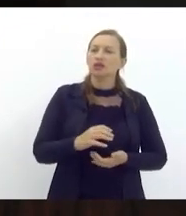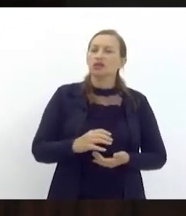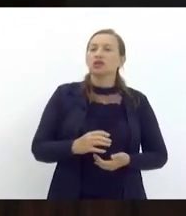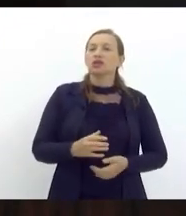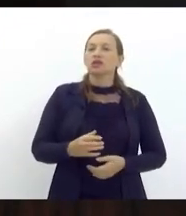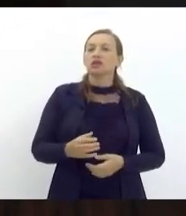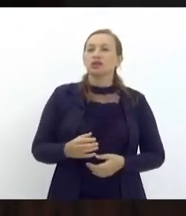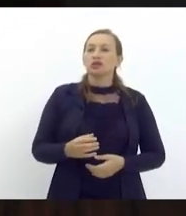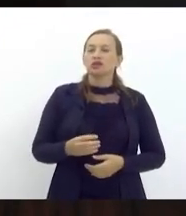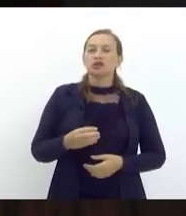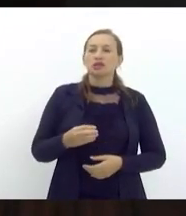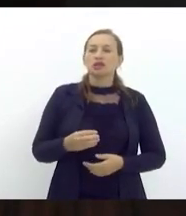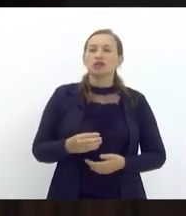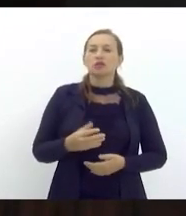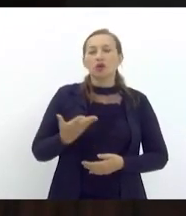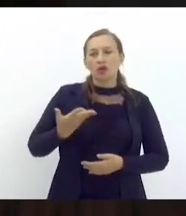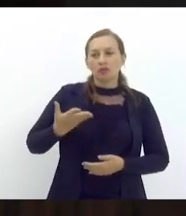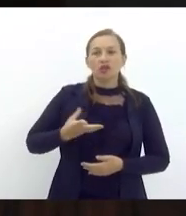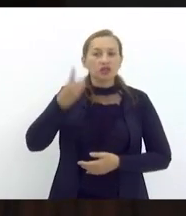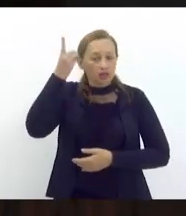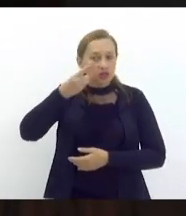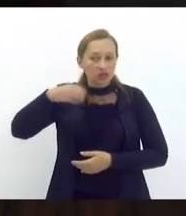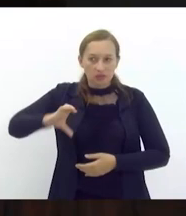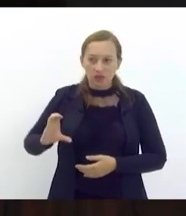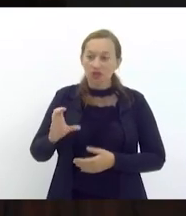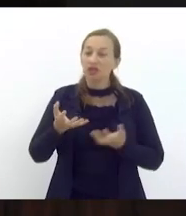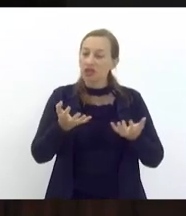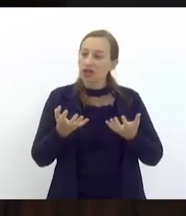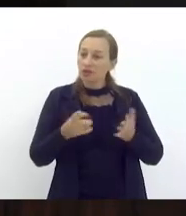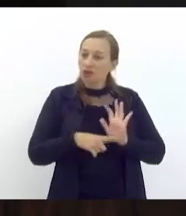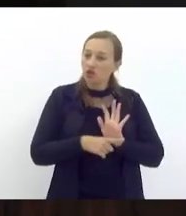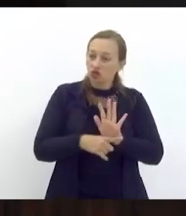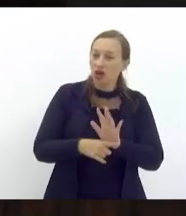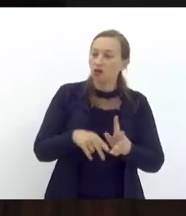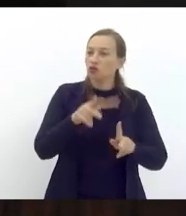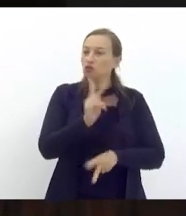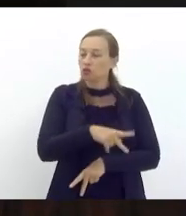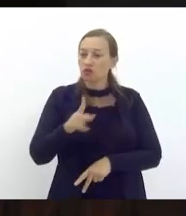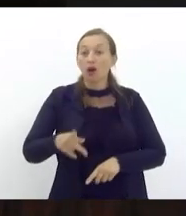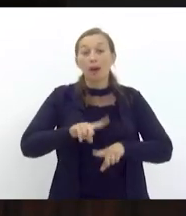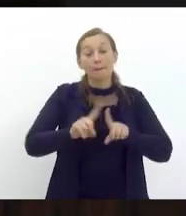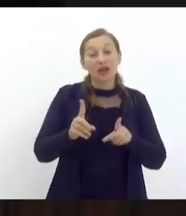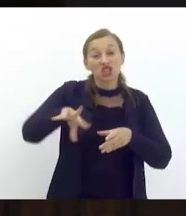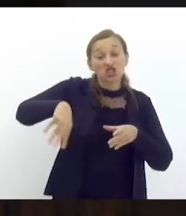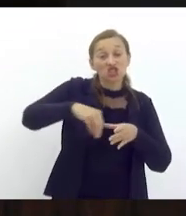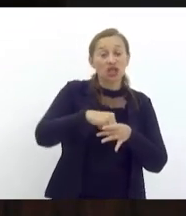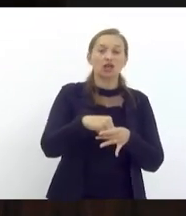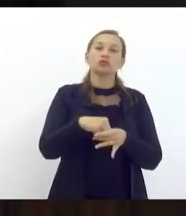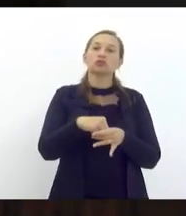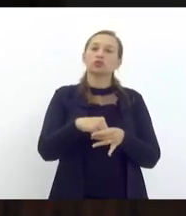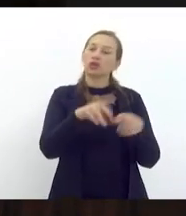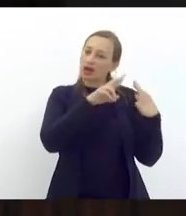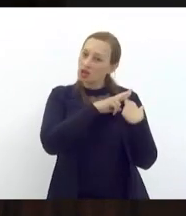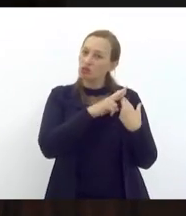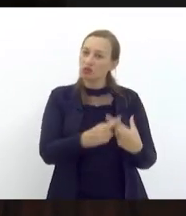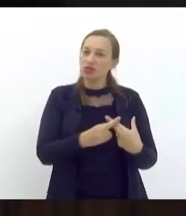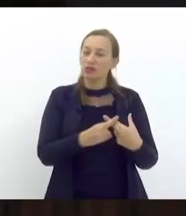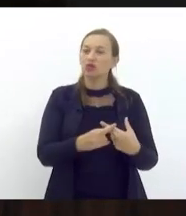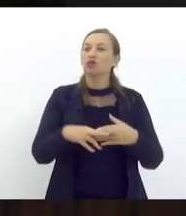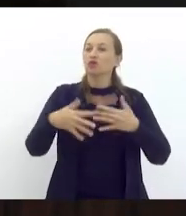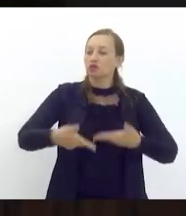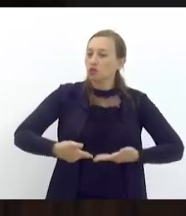Henrique dizendo que claro que a gente quer atender o pleiton dos professores mas repito dentro de uma razoabilidade nós fomos